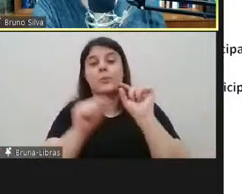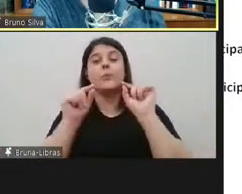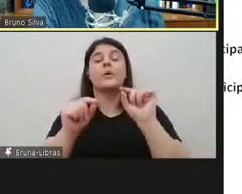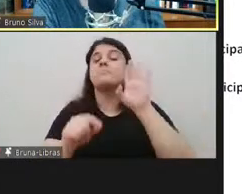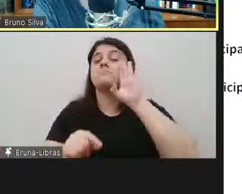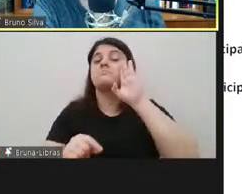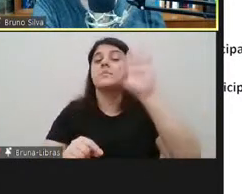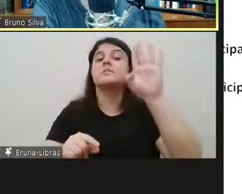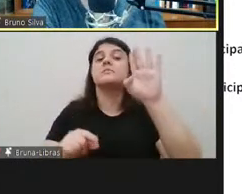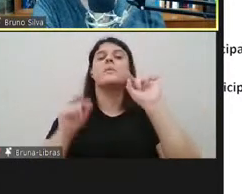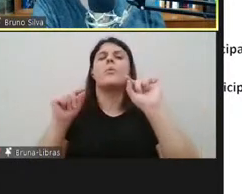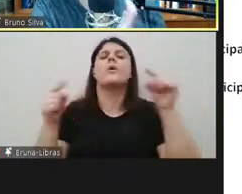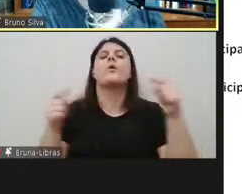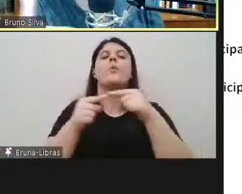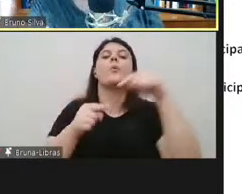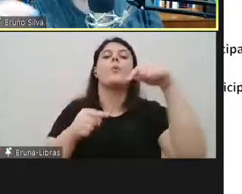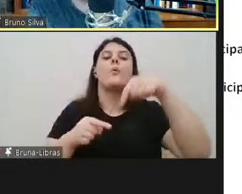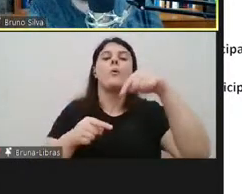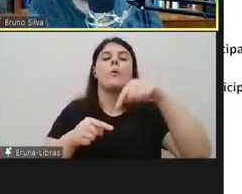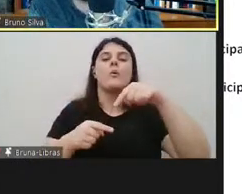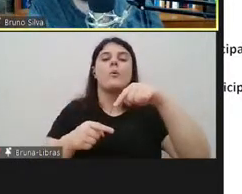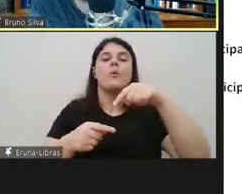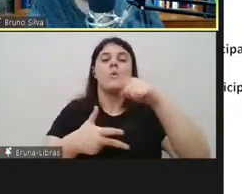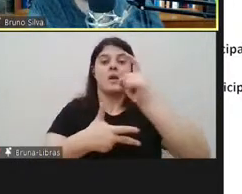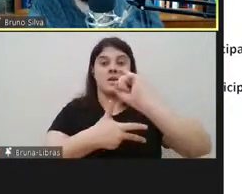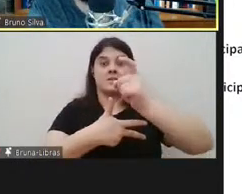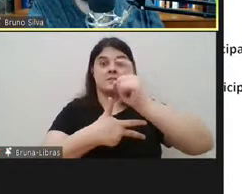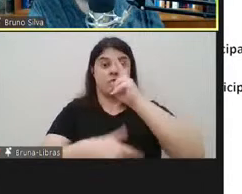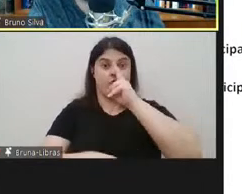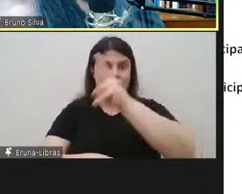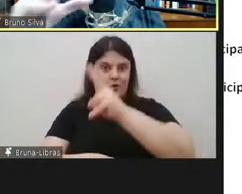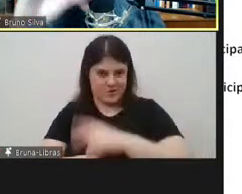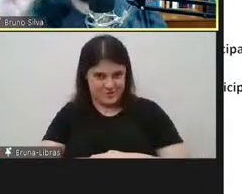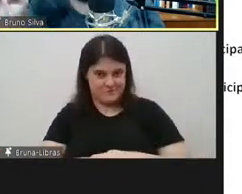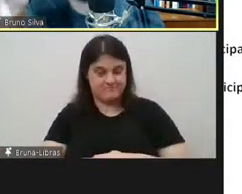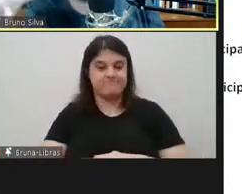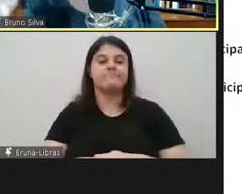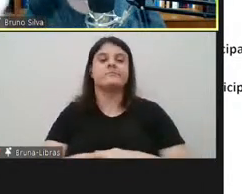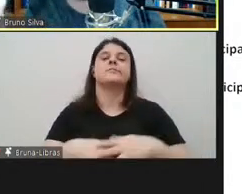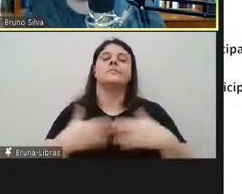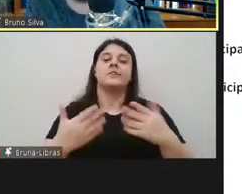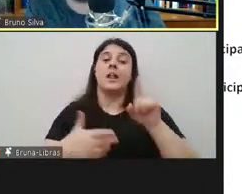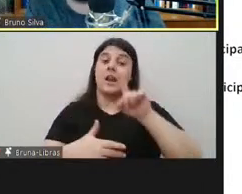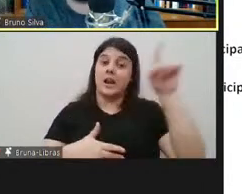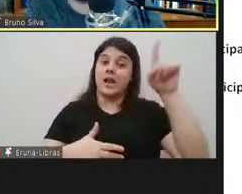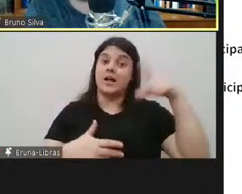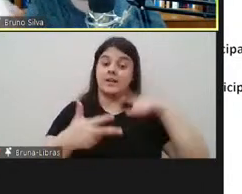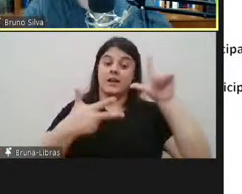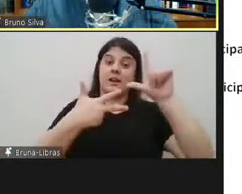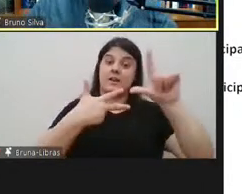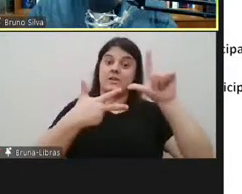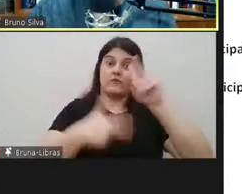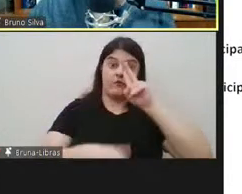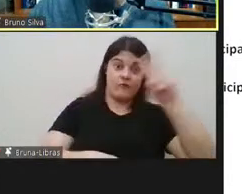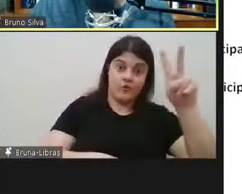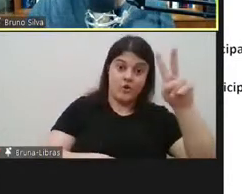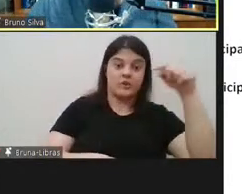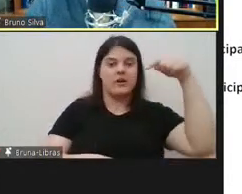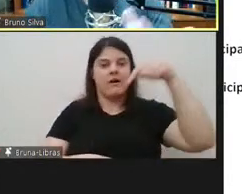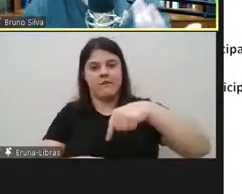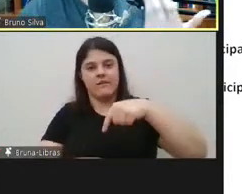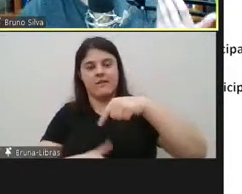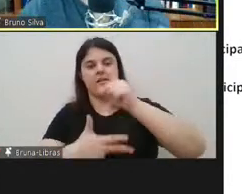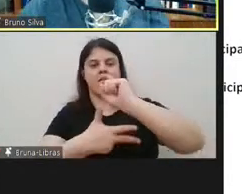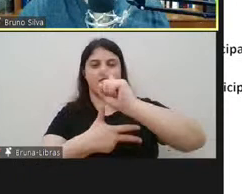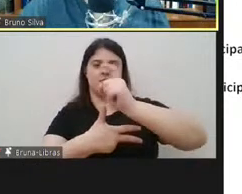nós temos como um dos principais traços aqui executivos muito fortes né então lá se tem legislativos muito fortes e para